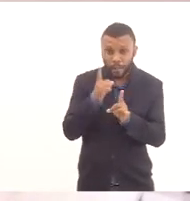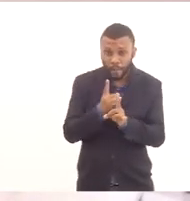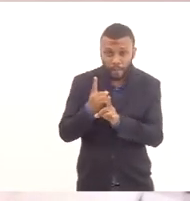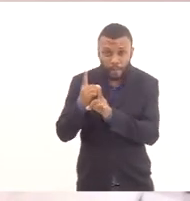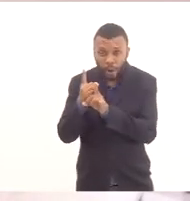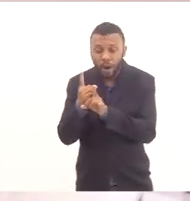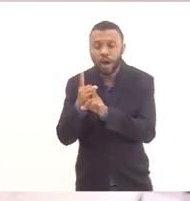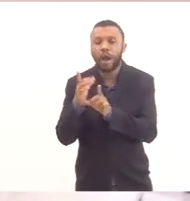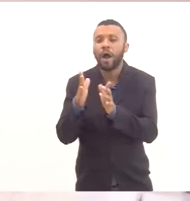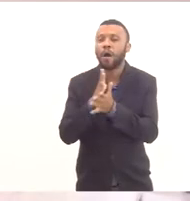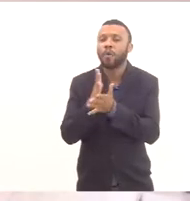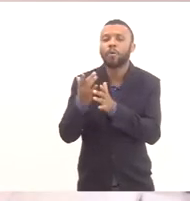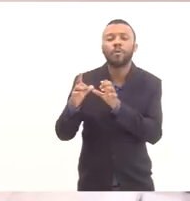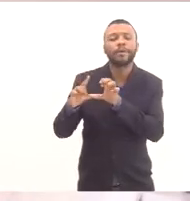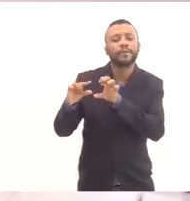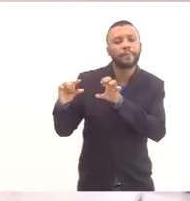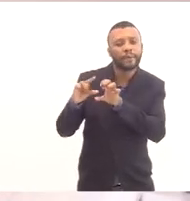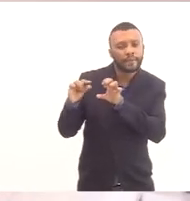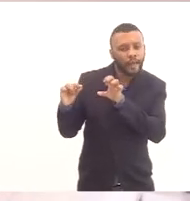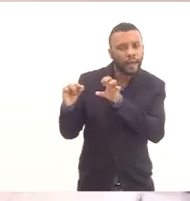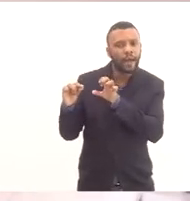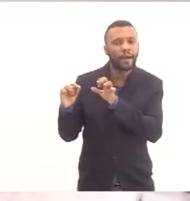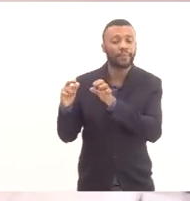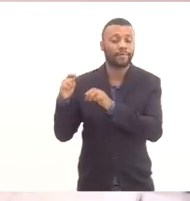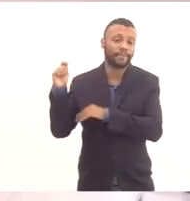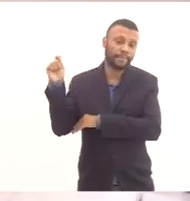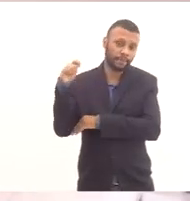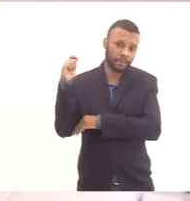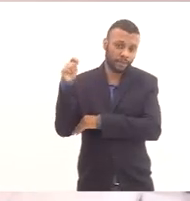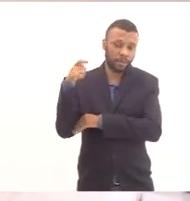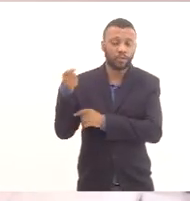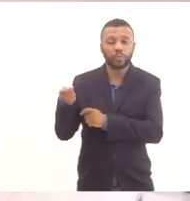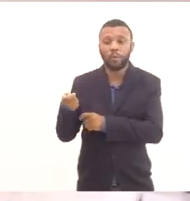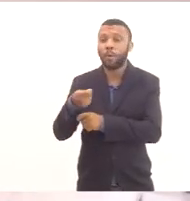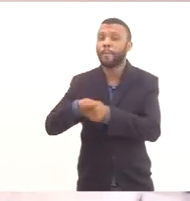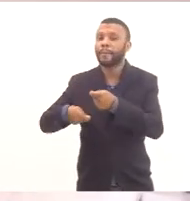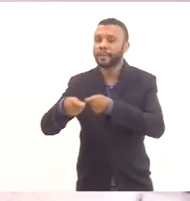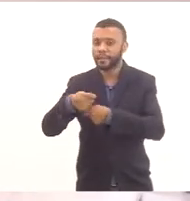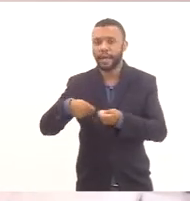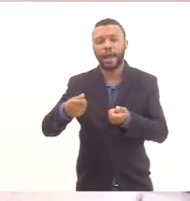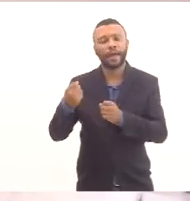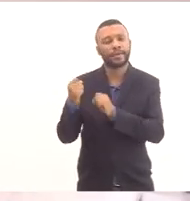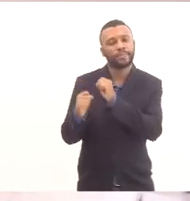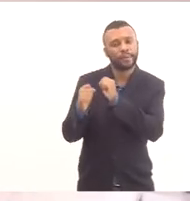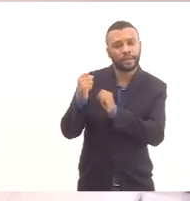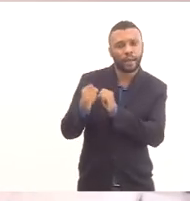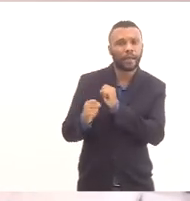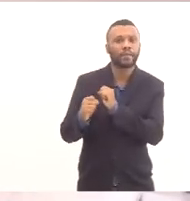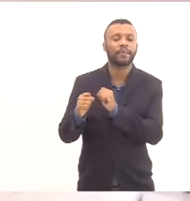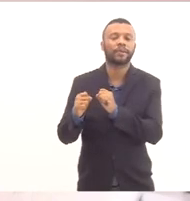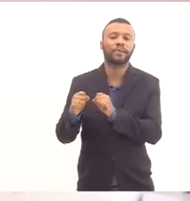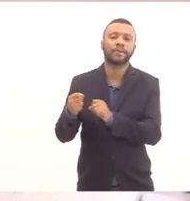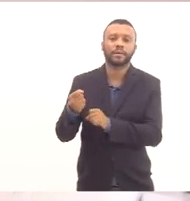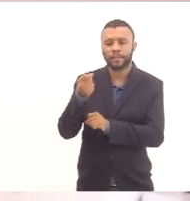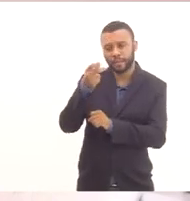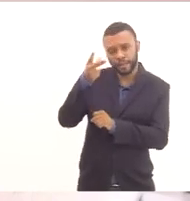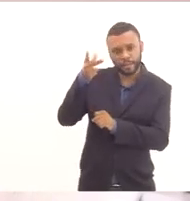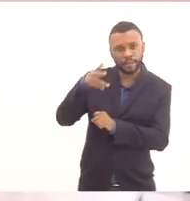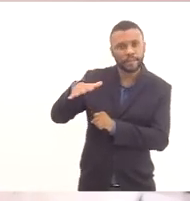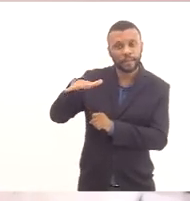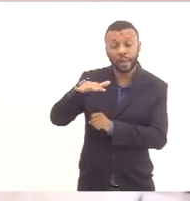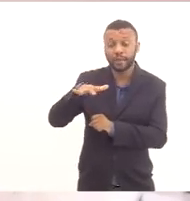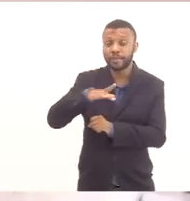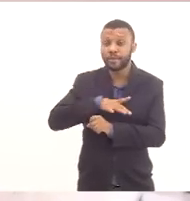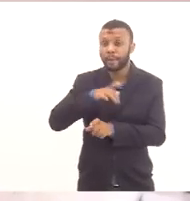CDL outro empresário outras federações comerciais e empresariais da cidade e a relatos ali de pessoas que